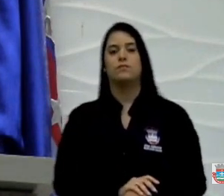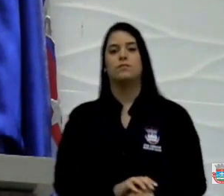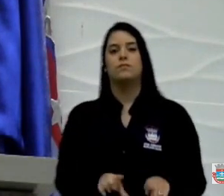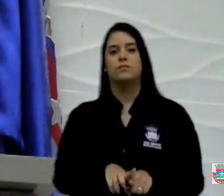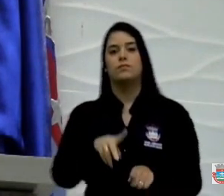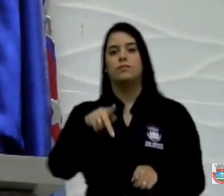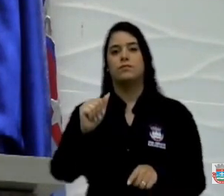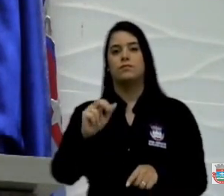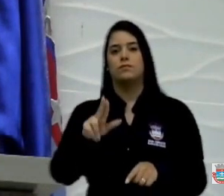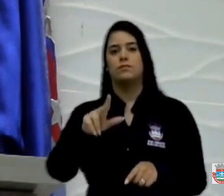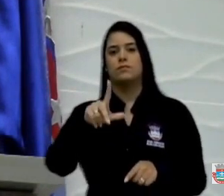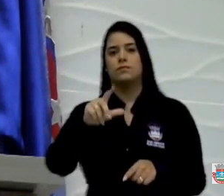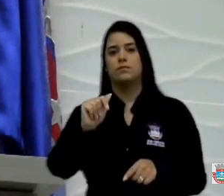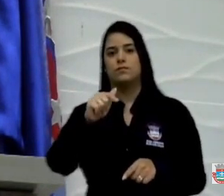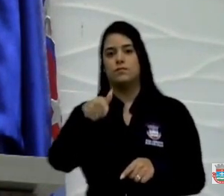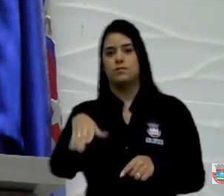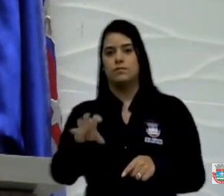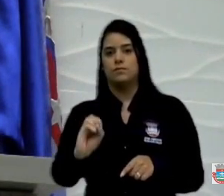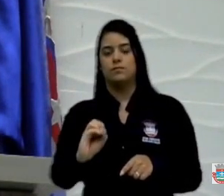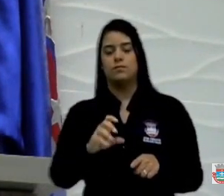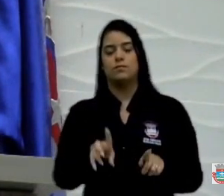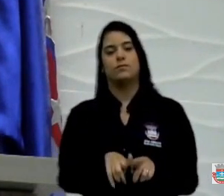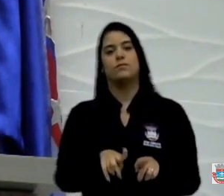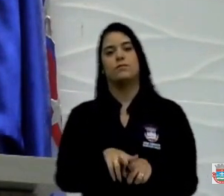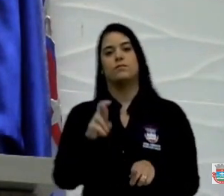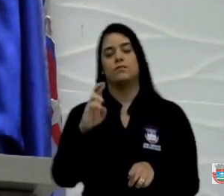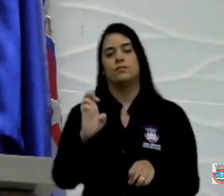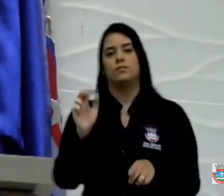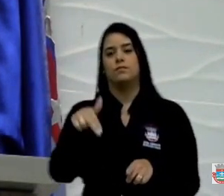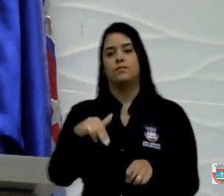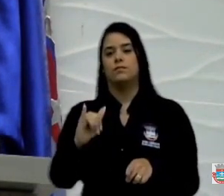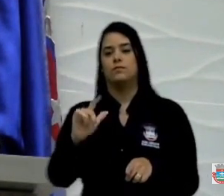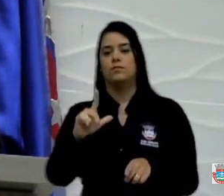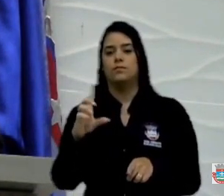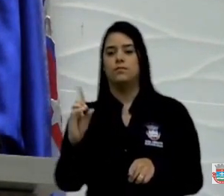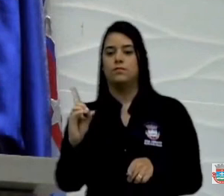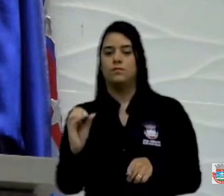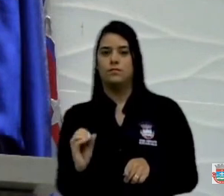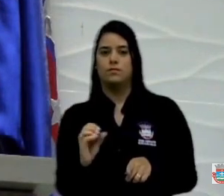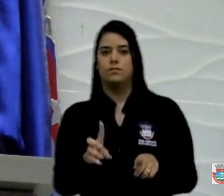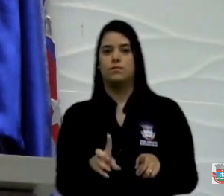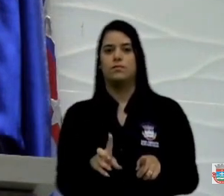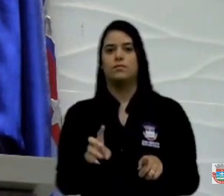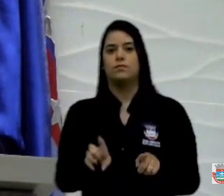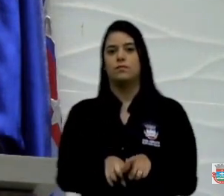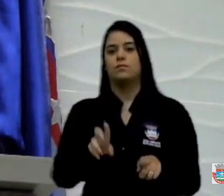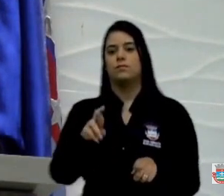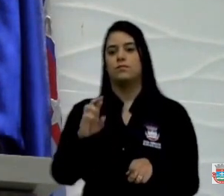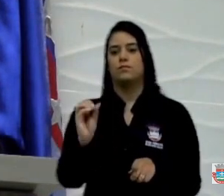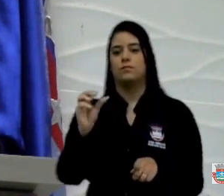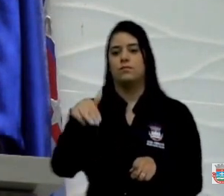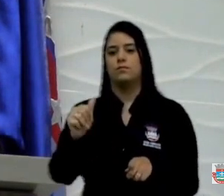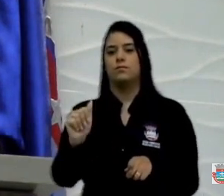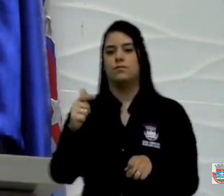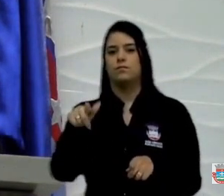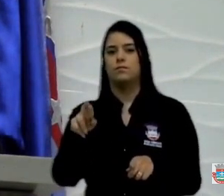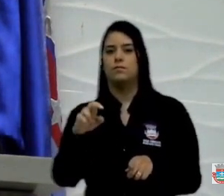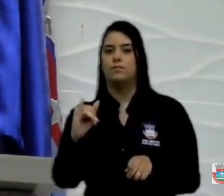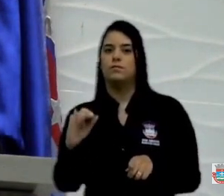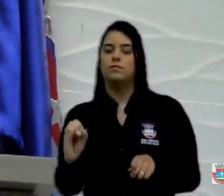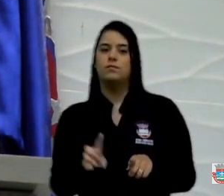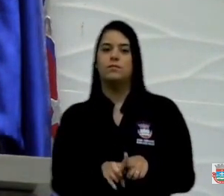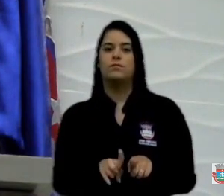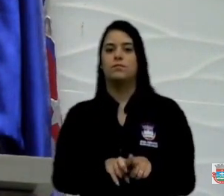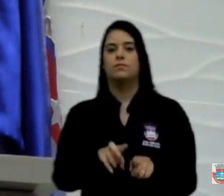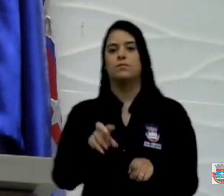Paulão, do loteamento Alto Santiago, Renil de Romário, lá da Vila do Espírito Santo, seu Heleno e todos